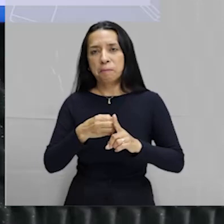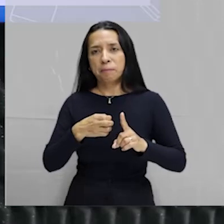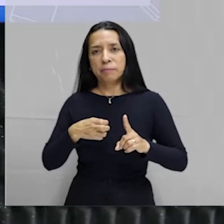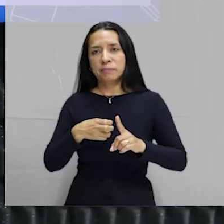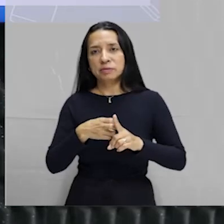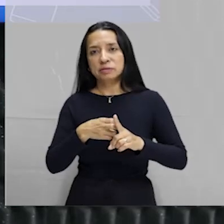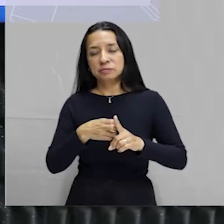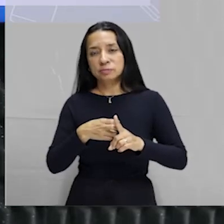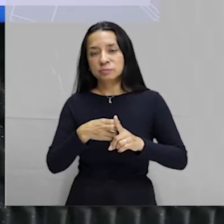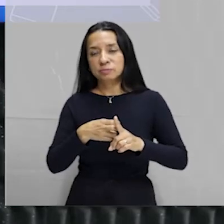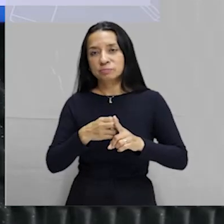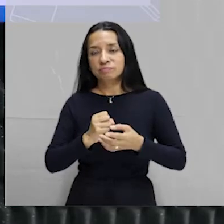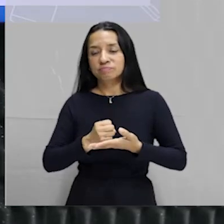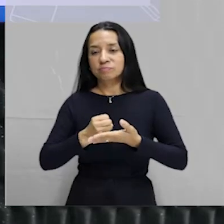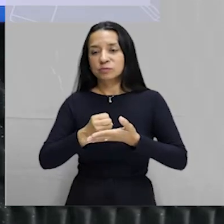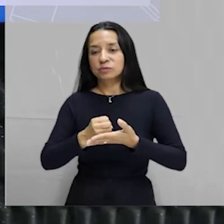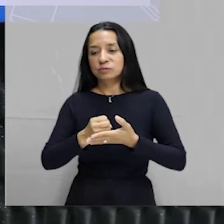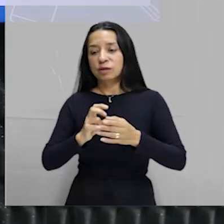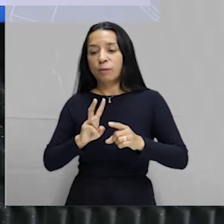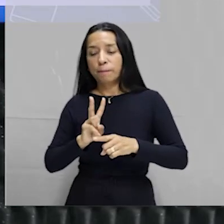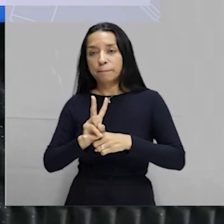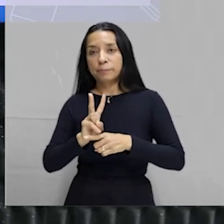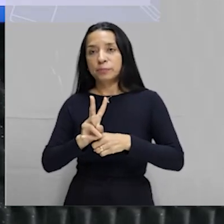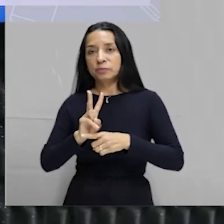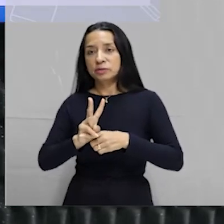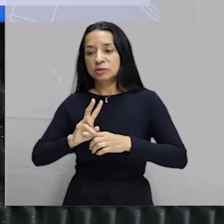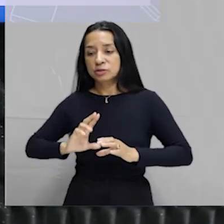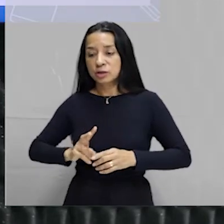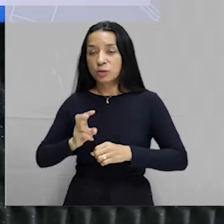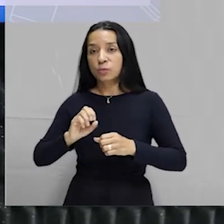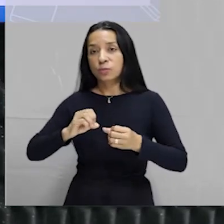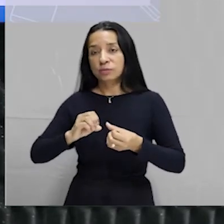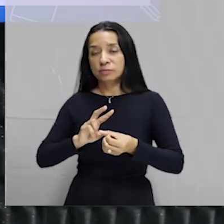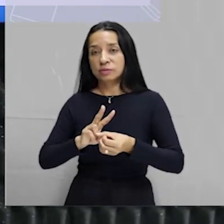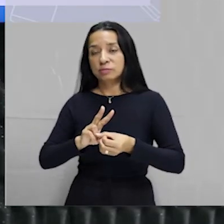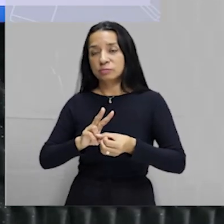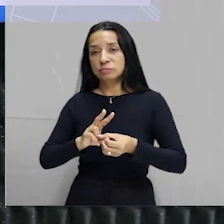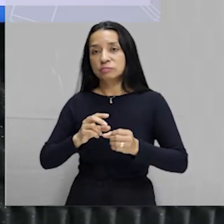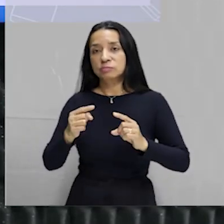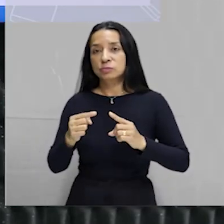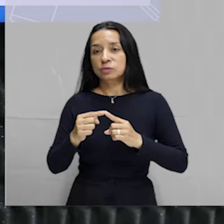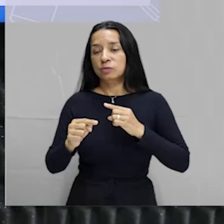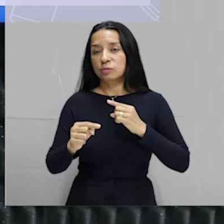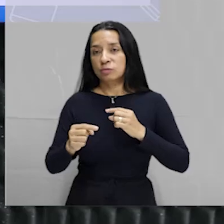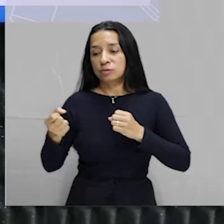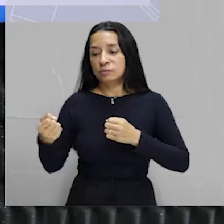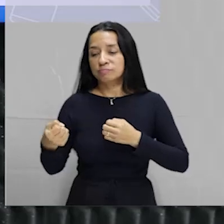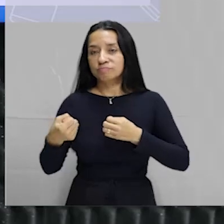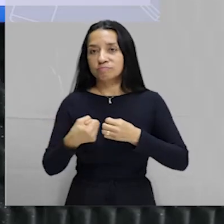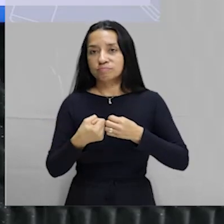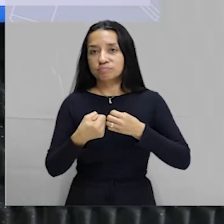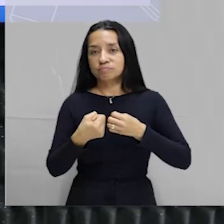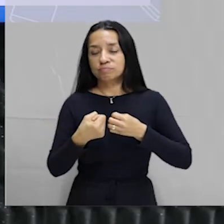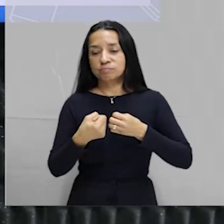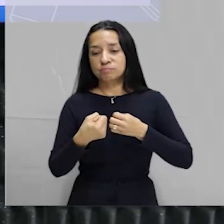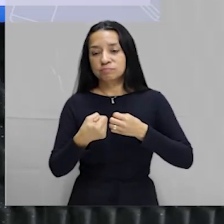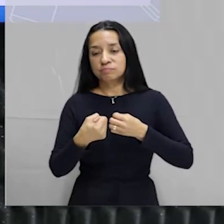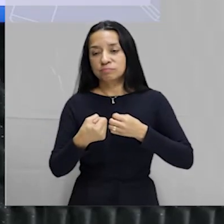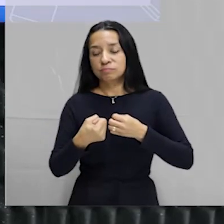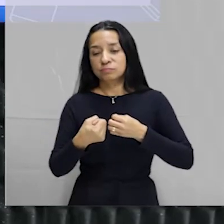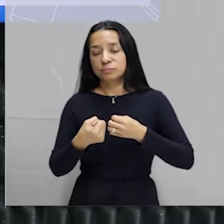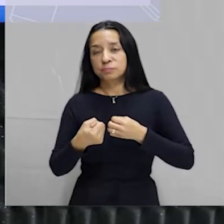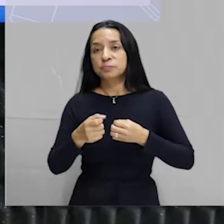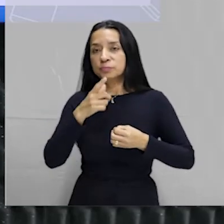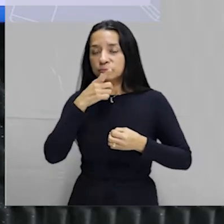coisa, então vai ajudar a proteger esse embrião contra choques mecânicos, tá? E o